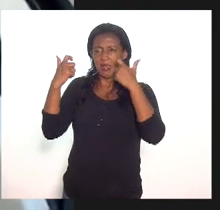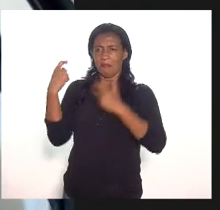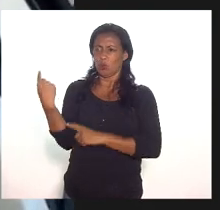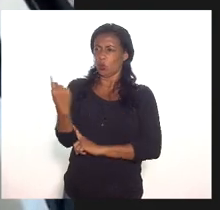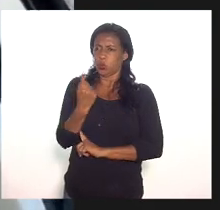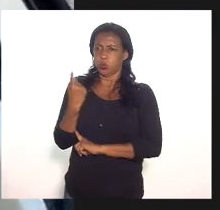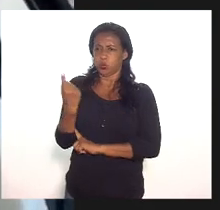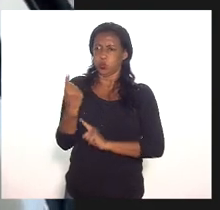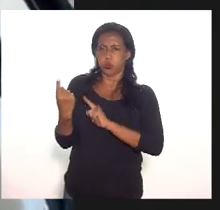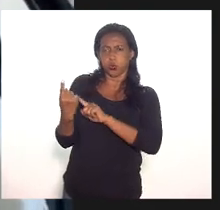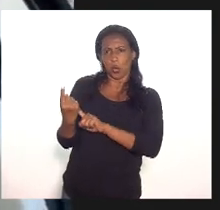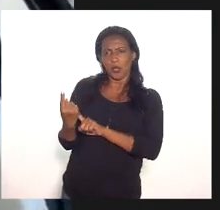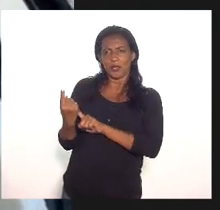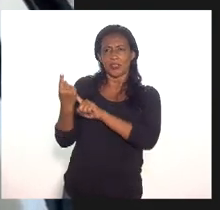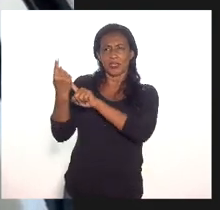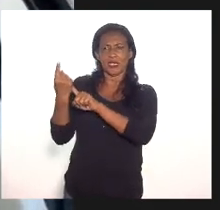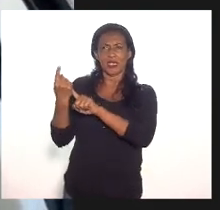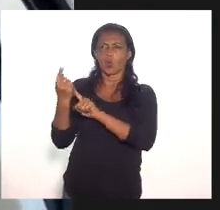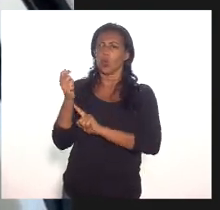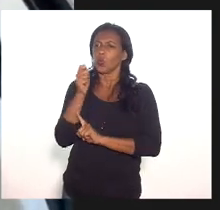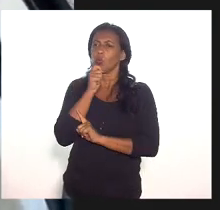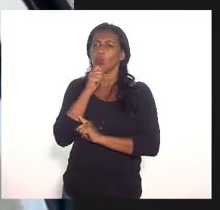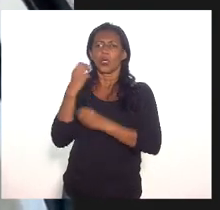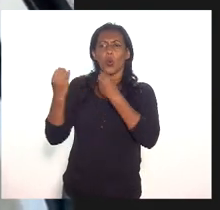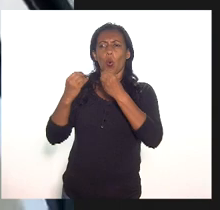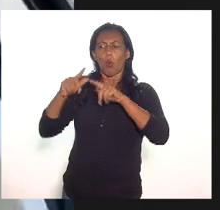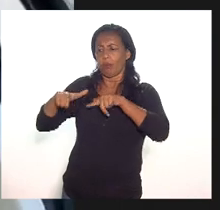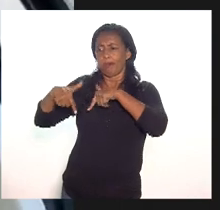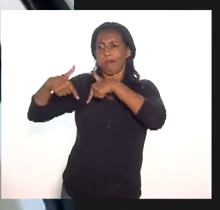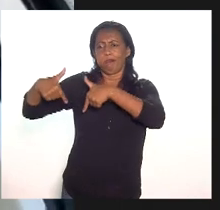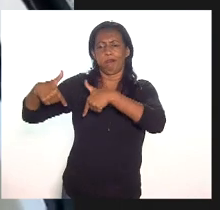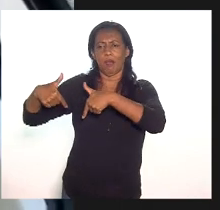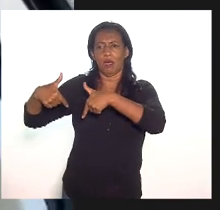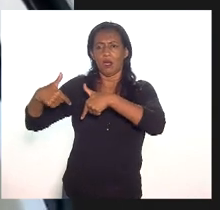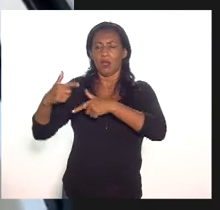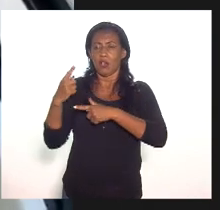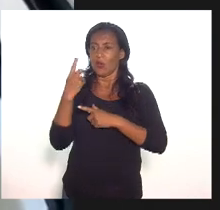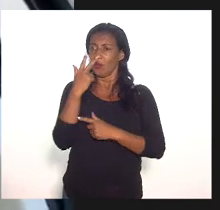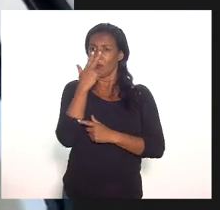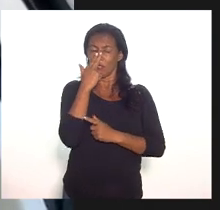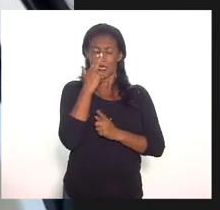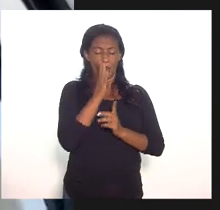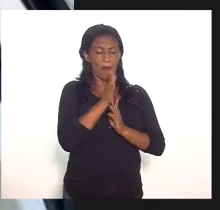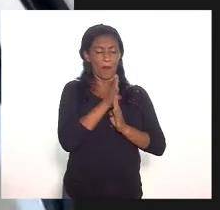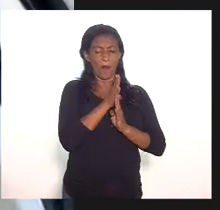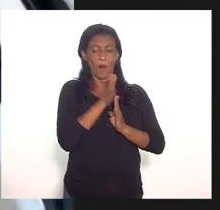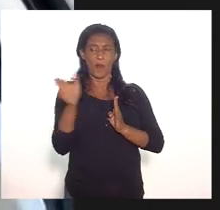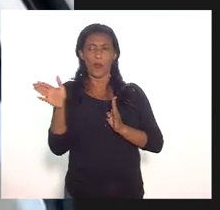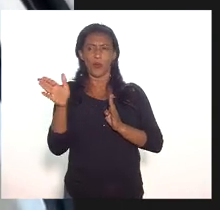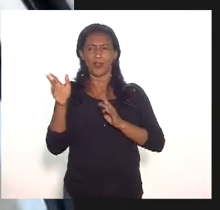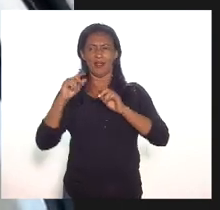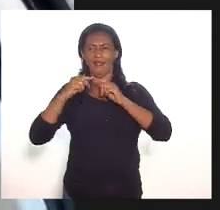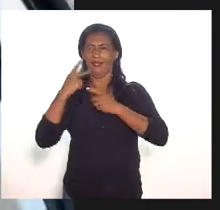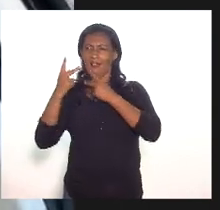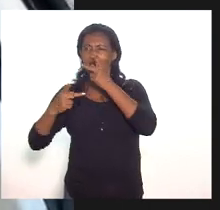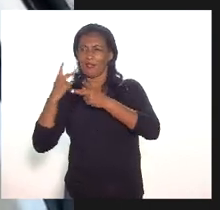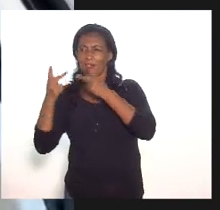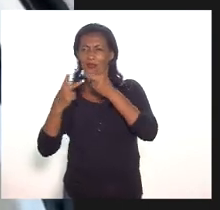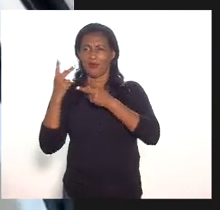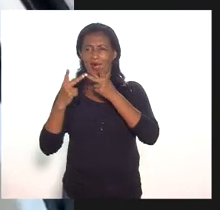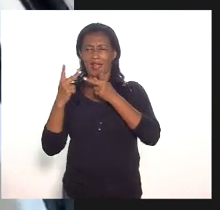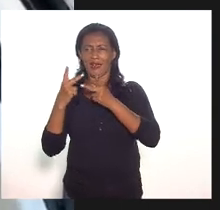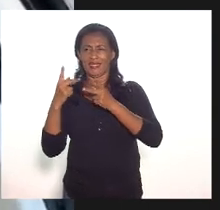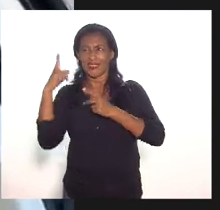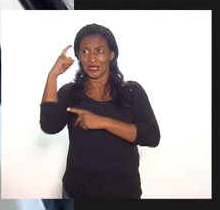indefesa por não ter qualquer chance de reação, você desvirtua o discurso e impede que a gente consiga